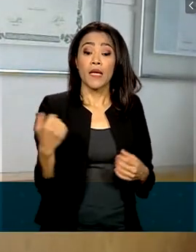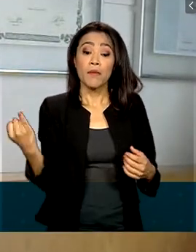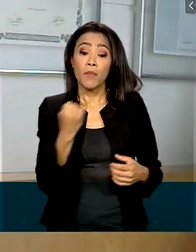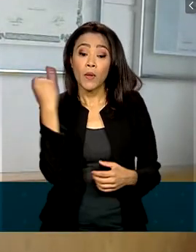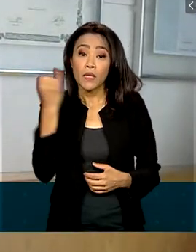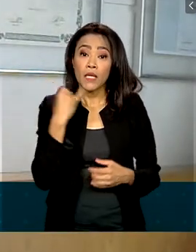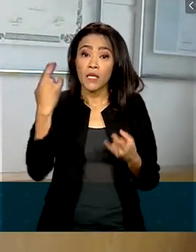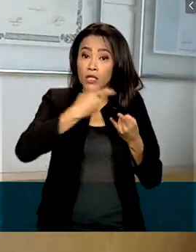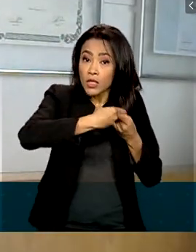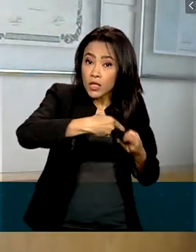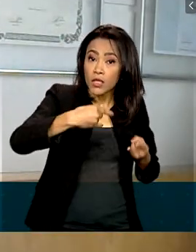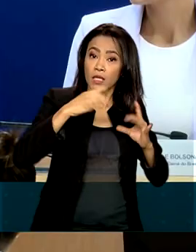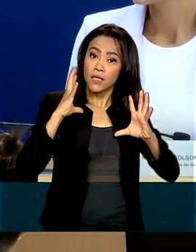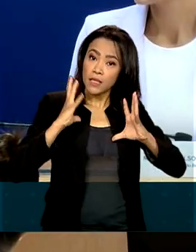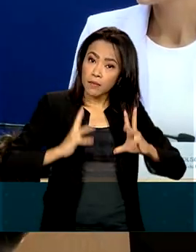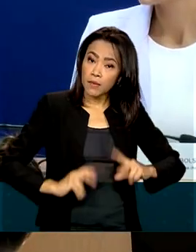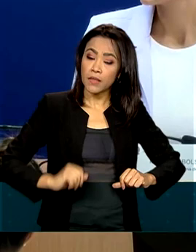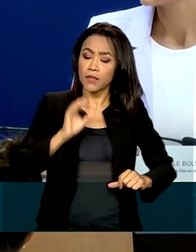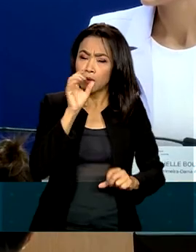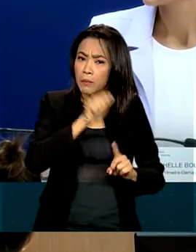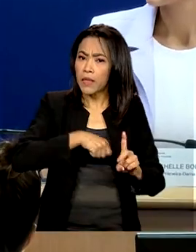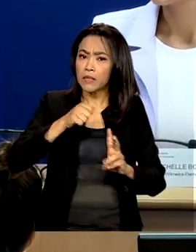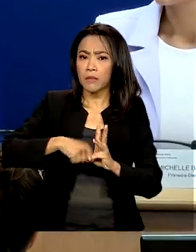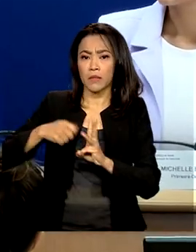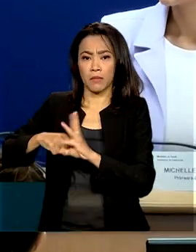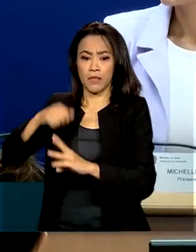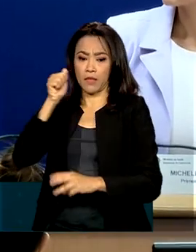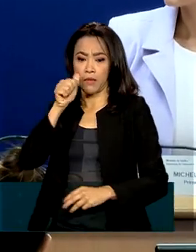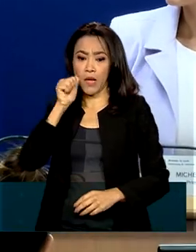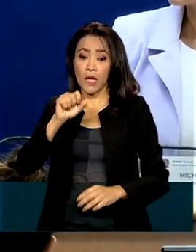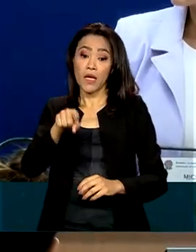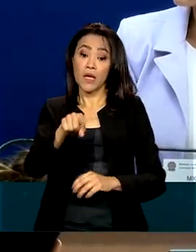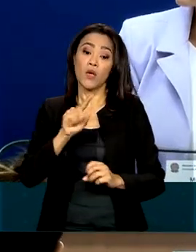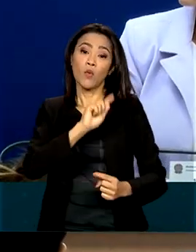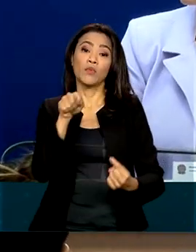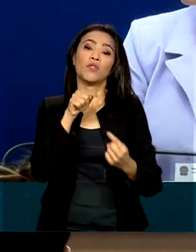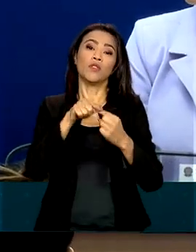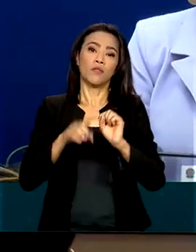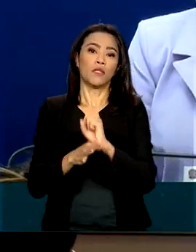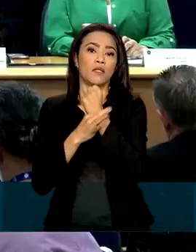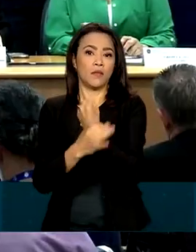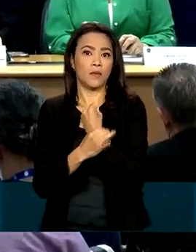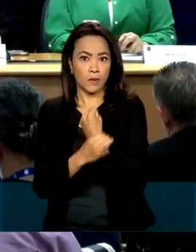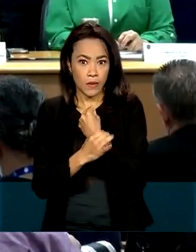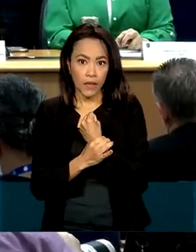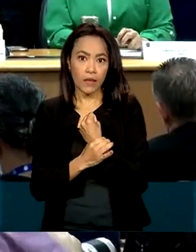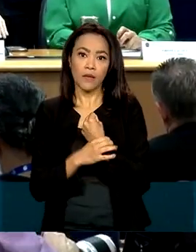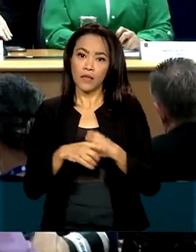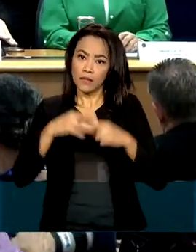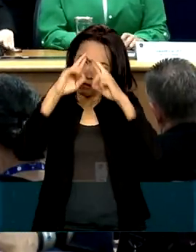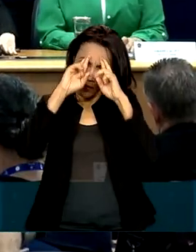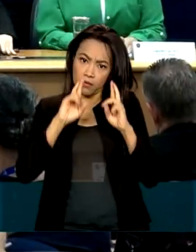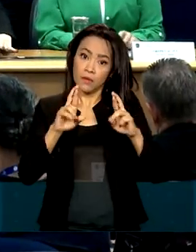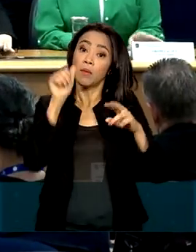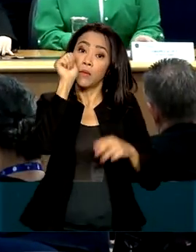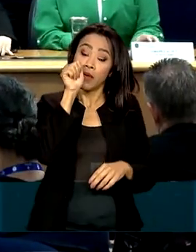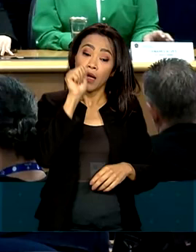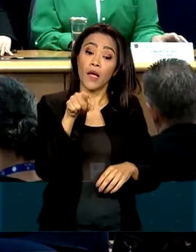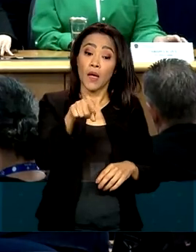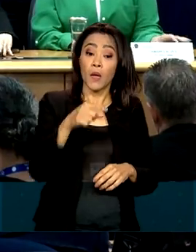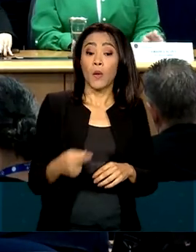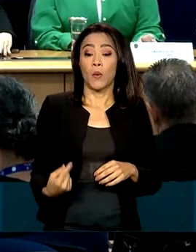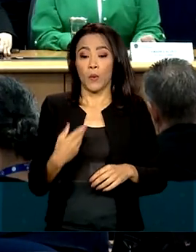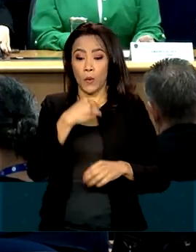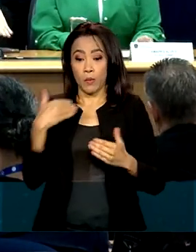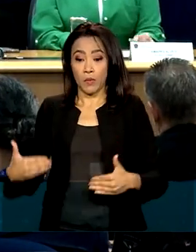no mês a mês da mulher e para garantir a dignidade feminina no país o Ministério da Saúde lançou o